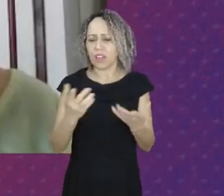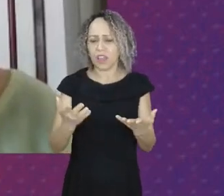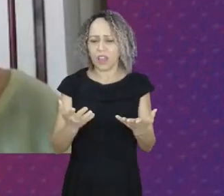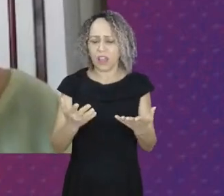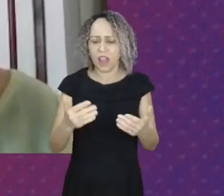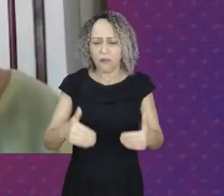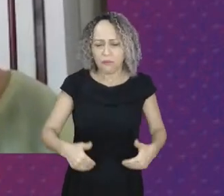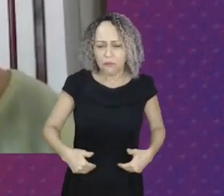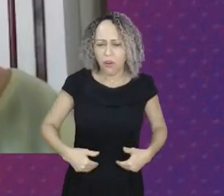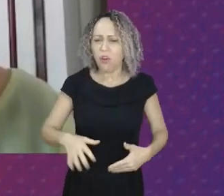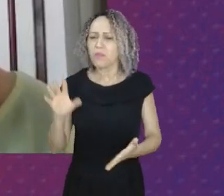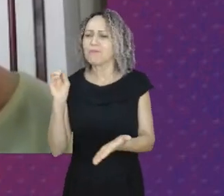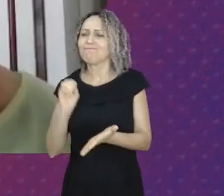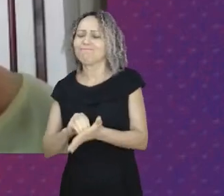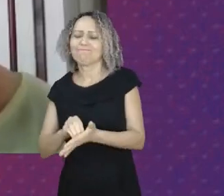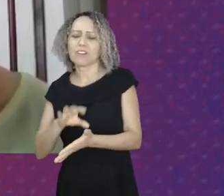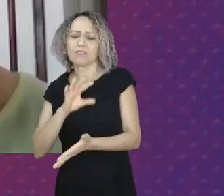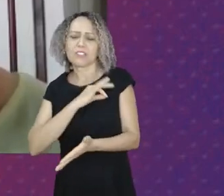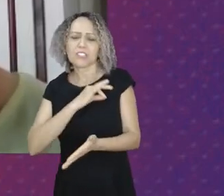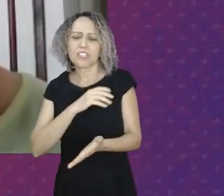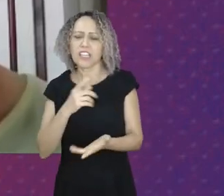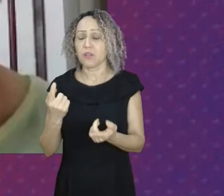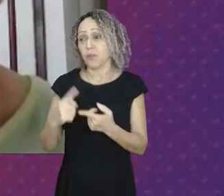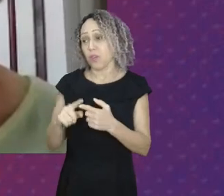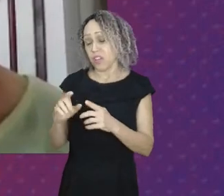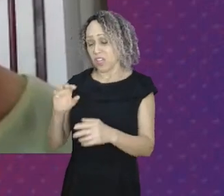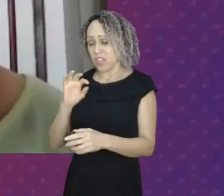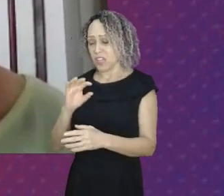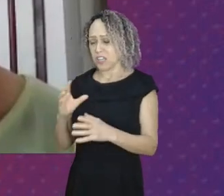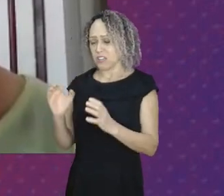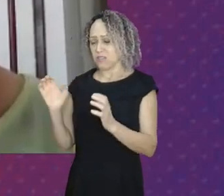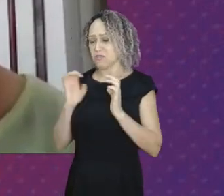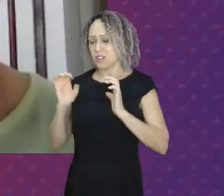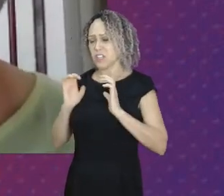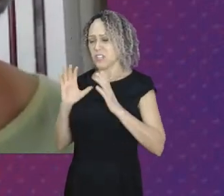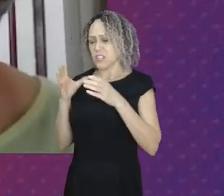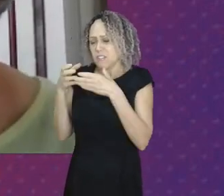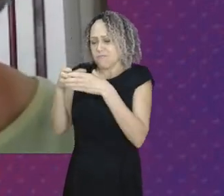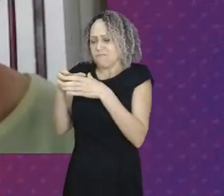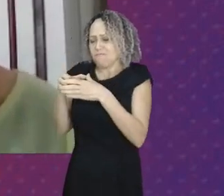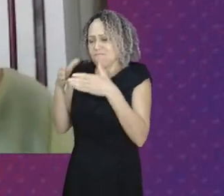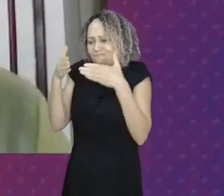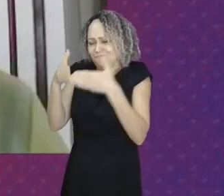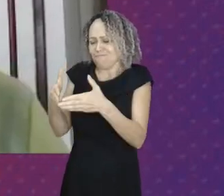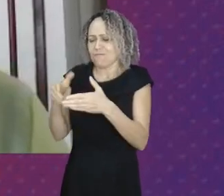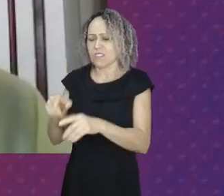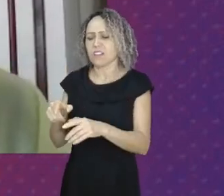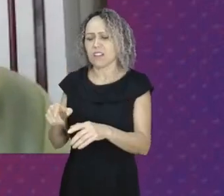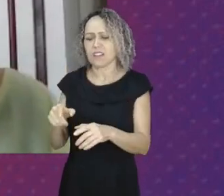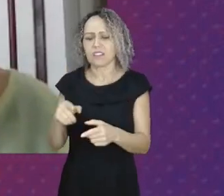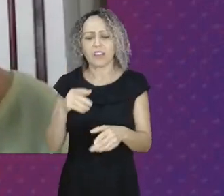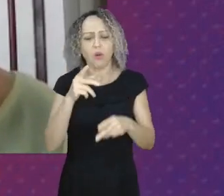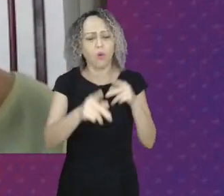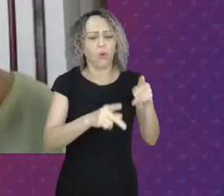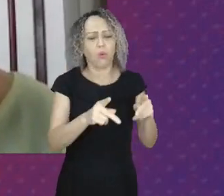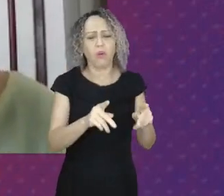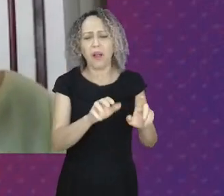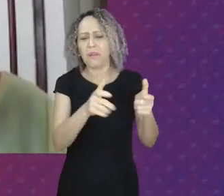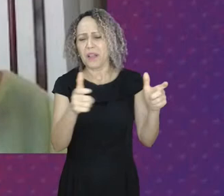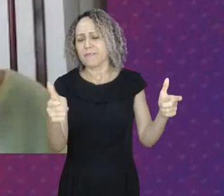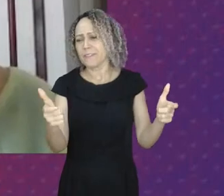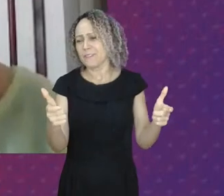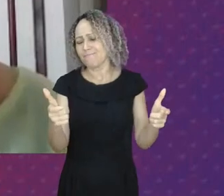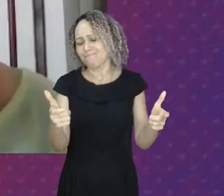vez mais sido concentrada, mas tem um problema também no campo da produção, porque a produção